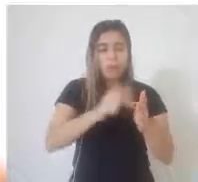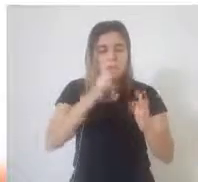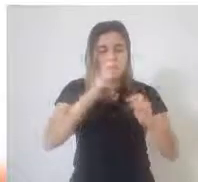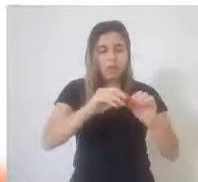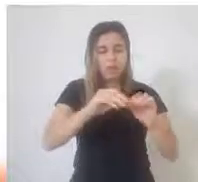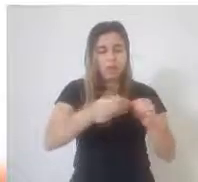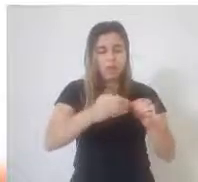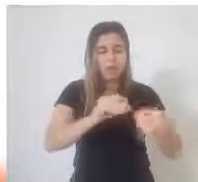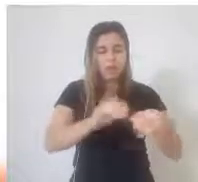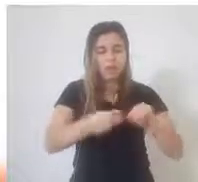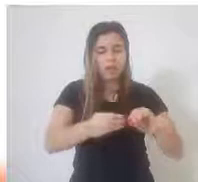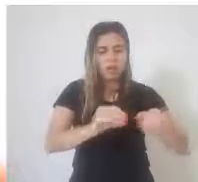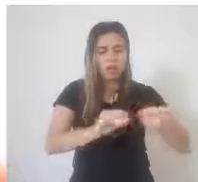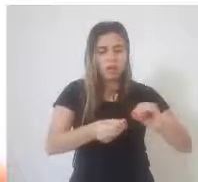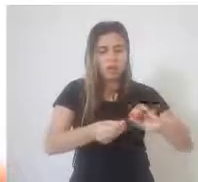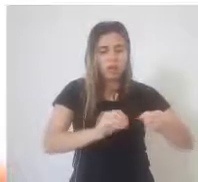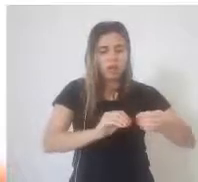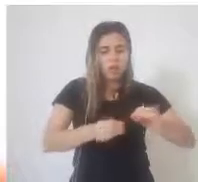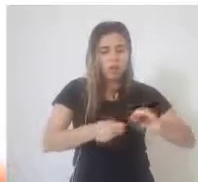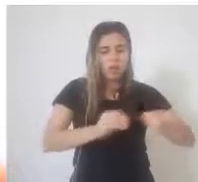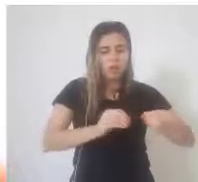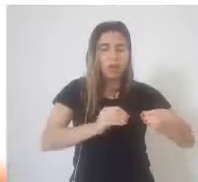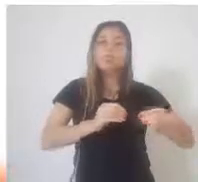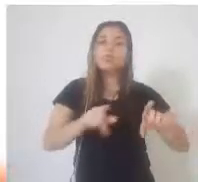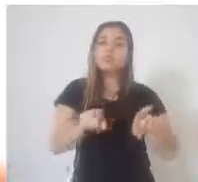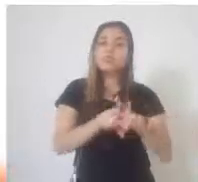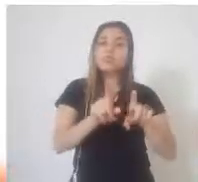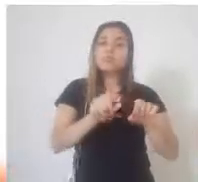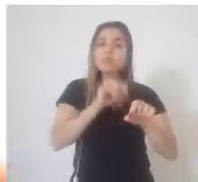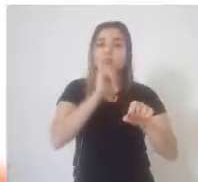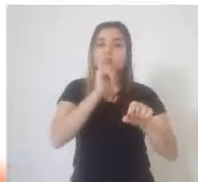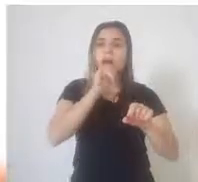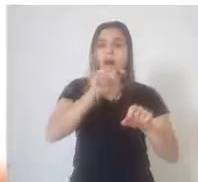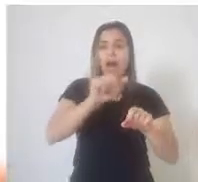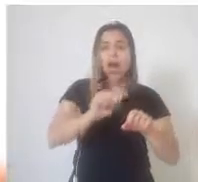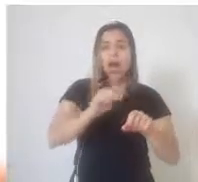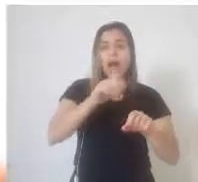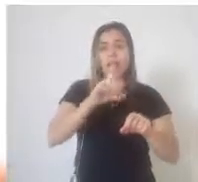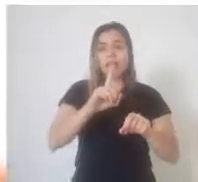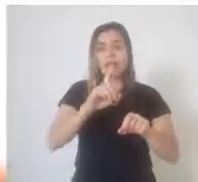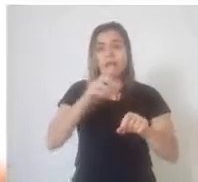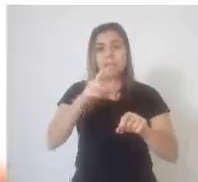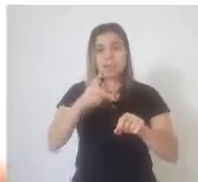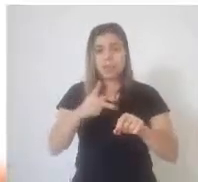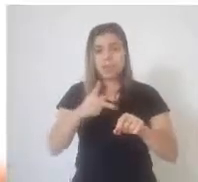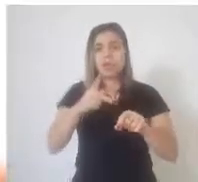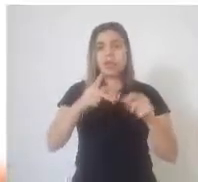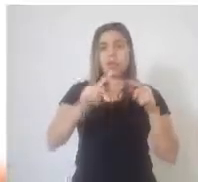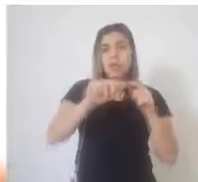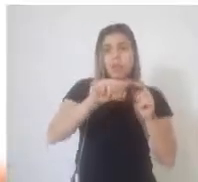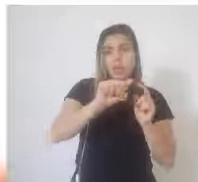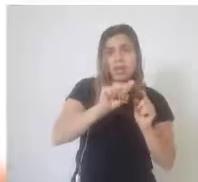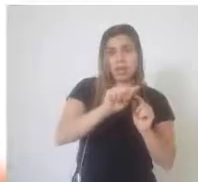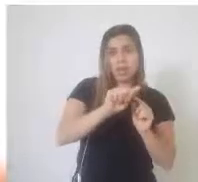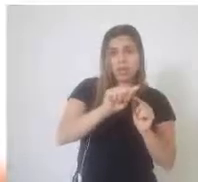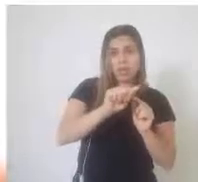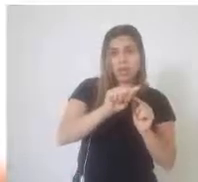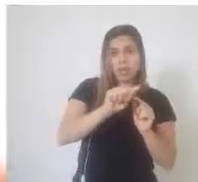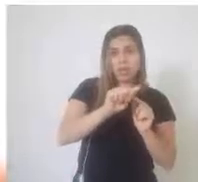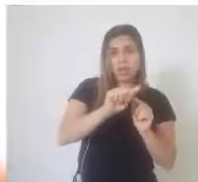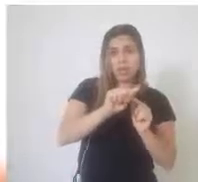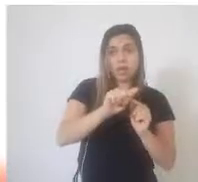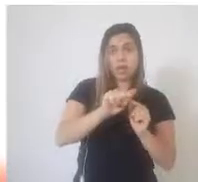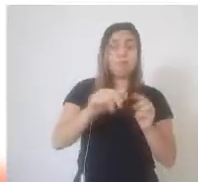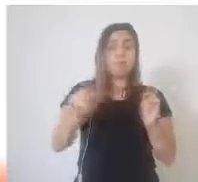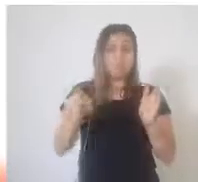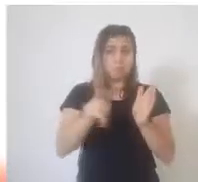é utilizada pelas células, que é reconhecida pelas células, que é a molécula de ATP, adenosina